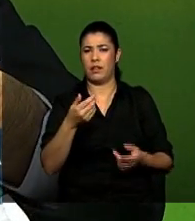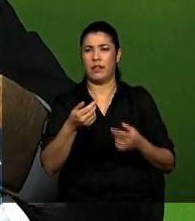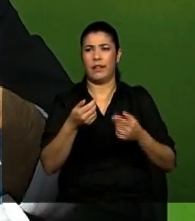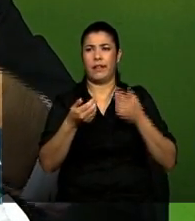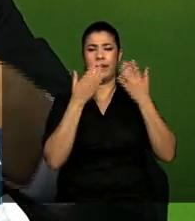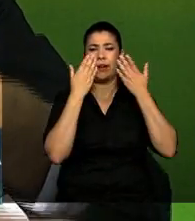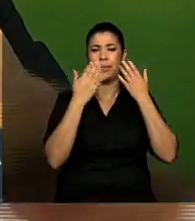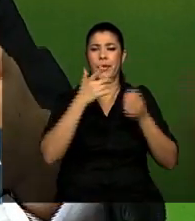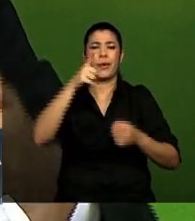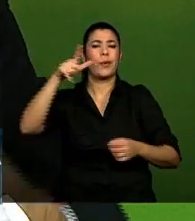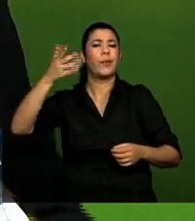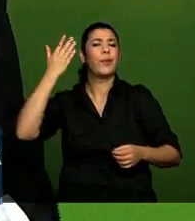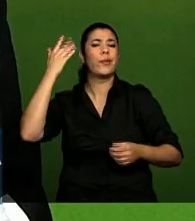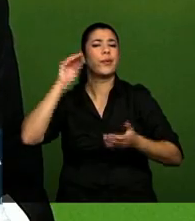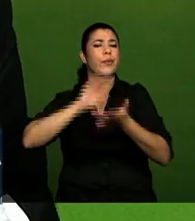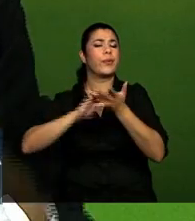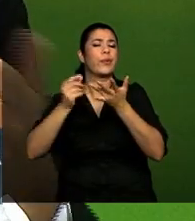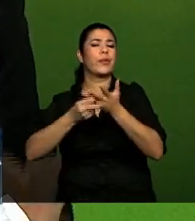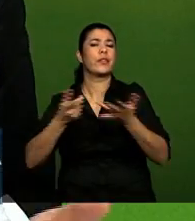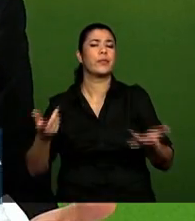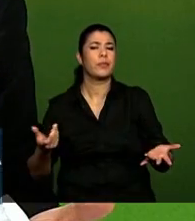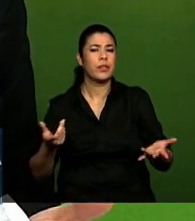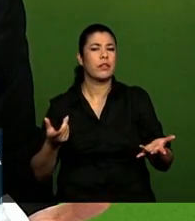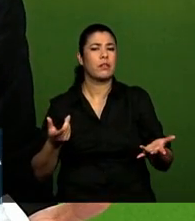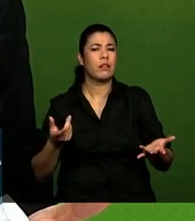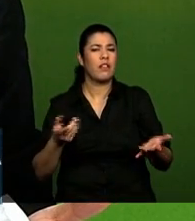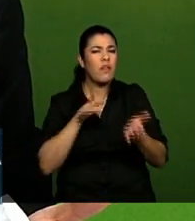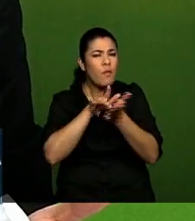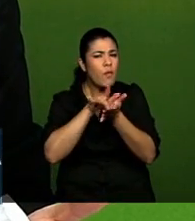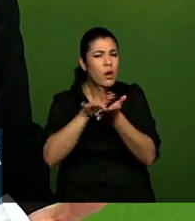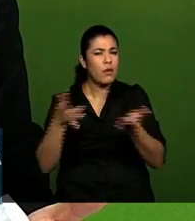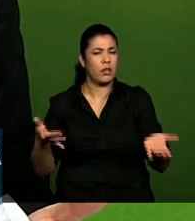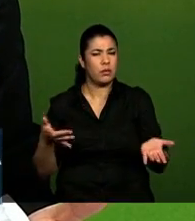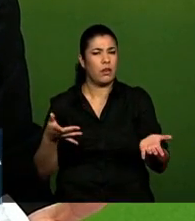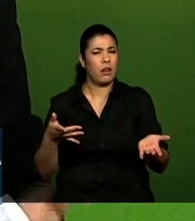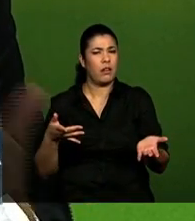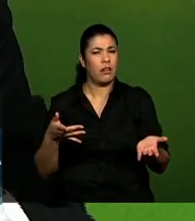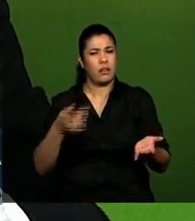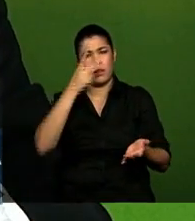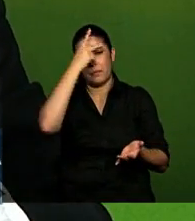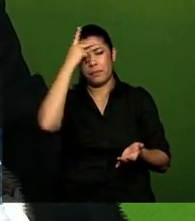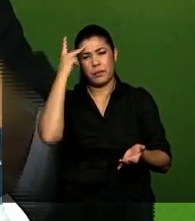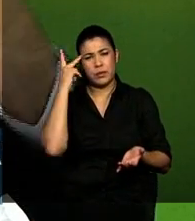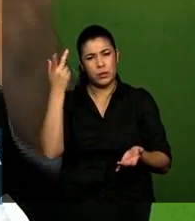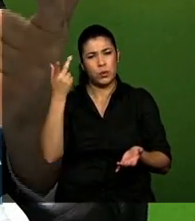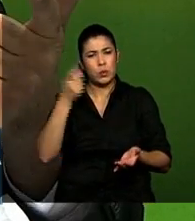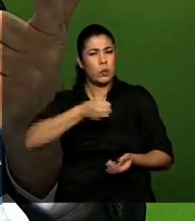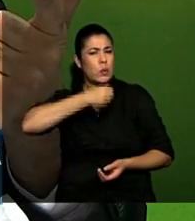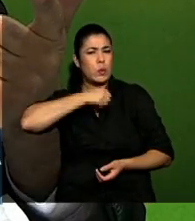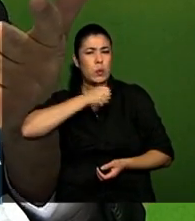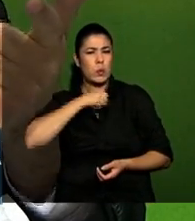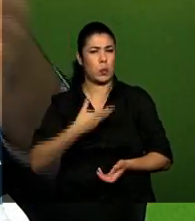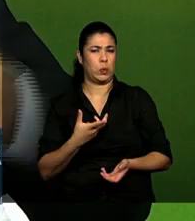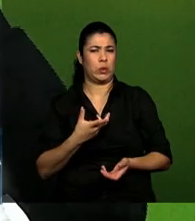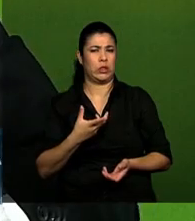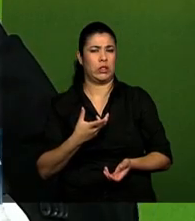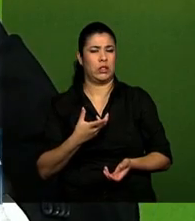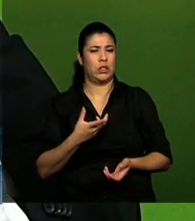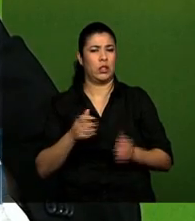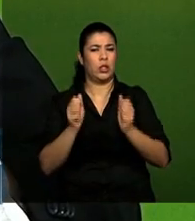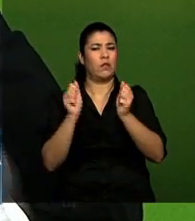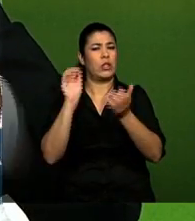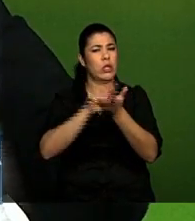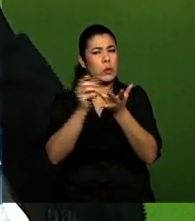casamentos absolutamente fraudulentos eh entre pessoas idosas com